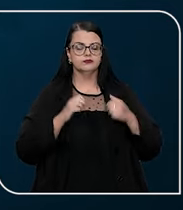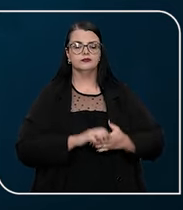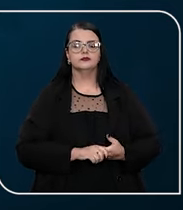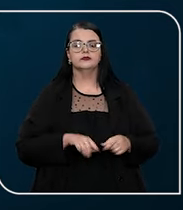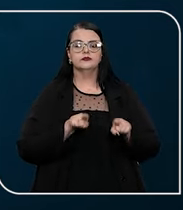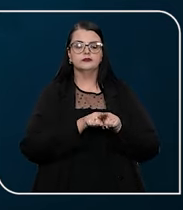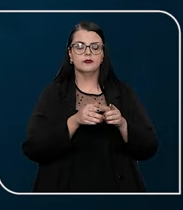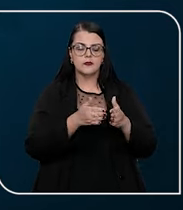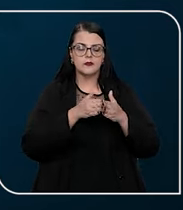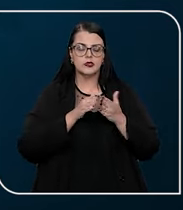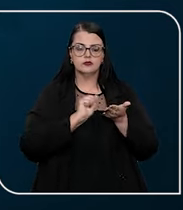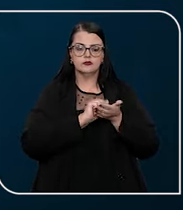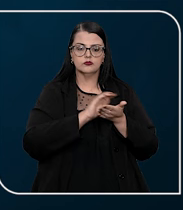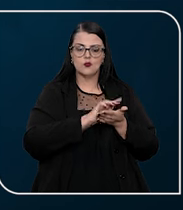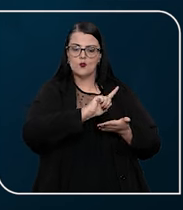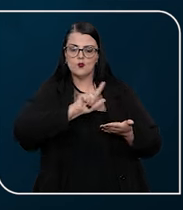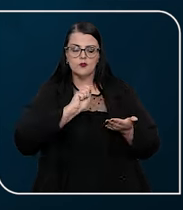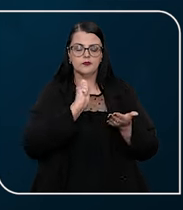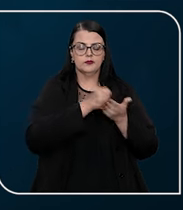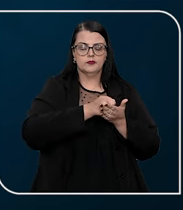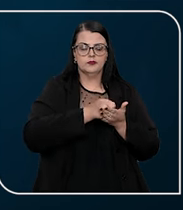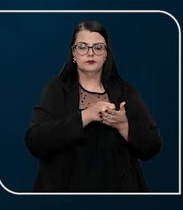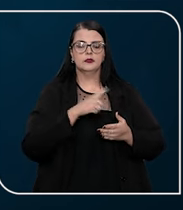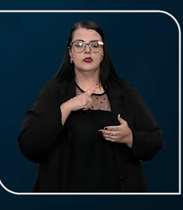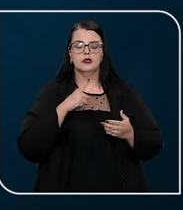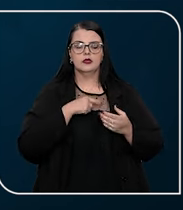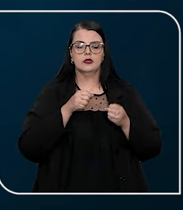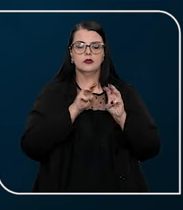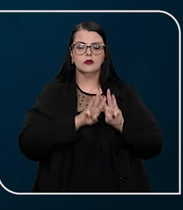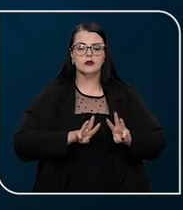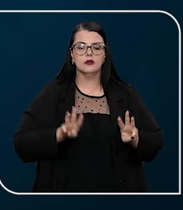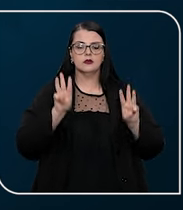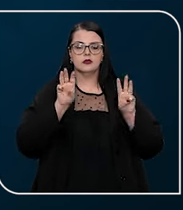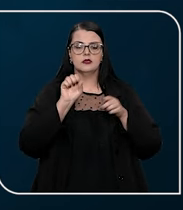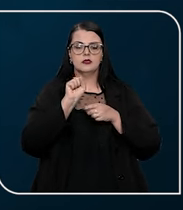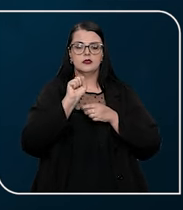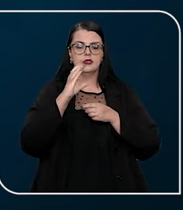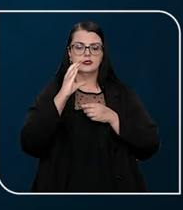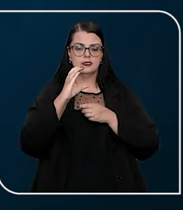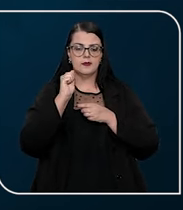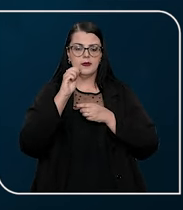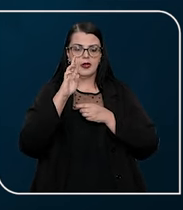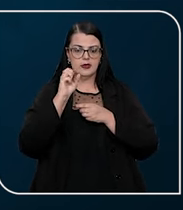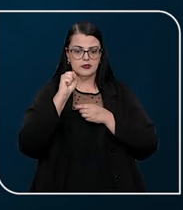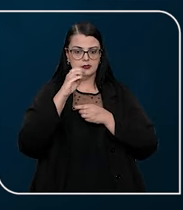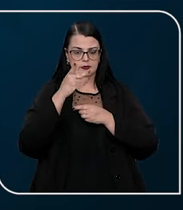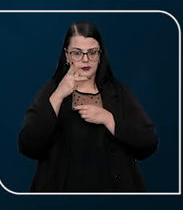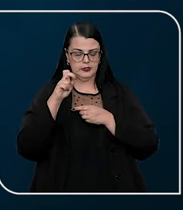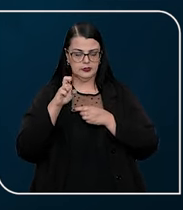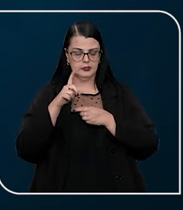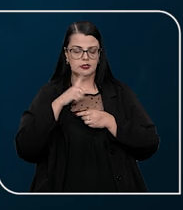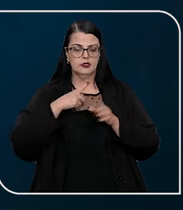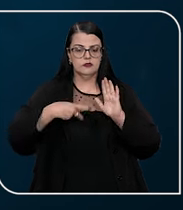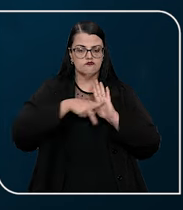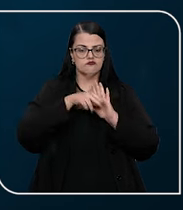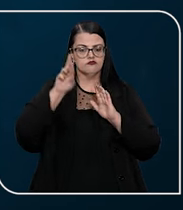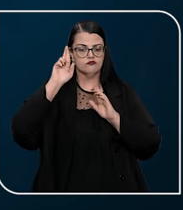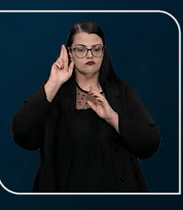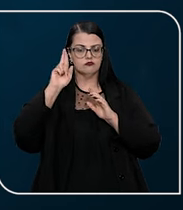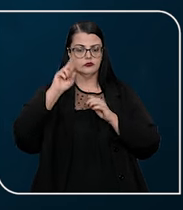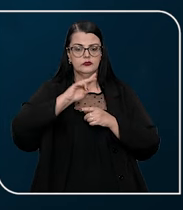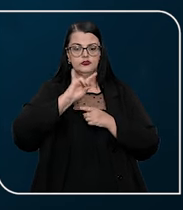inscrições e o pedido de isenção da taxa estará disponível no site do cebrasp Banca responsável pelo